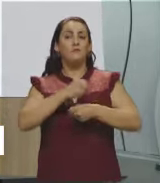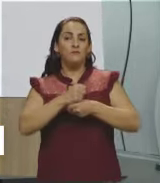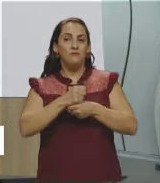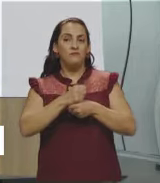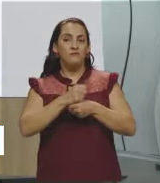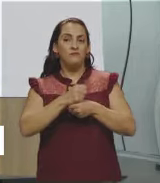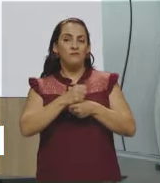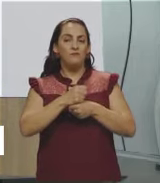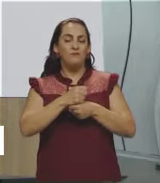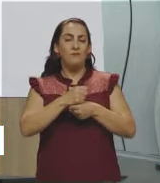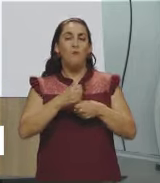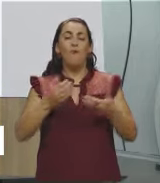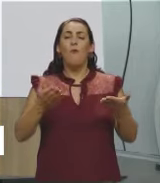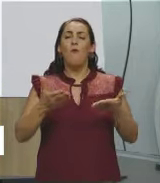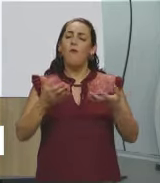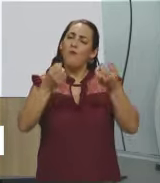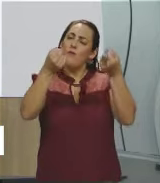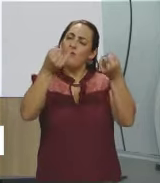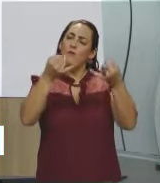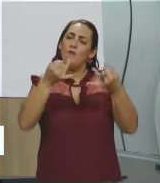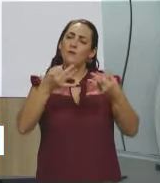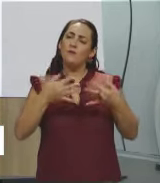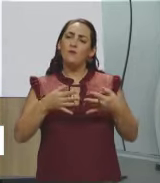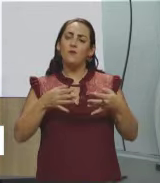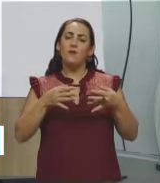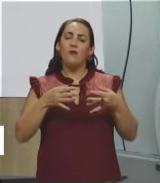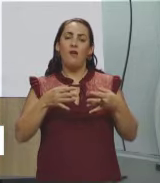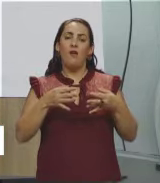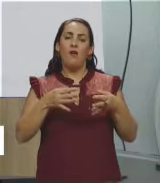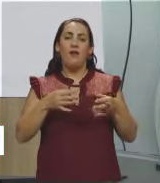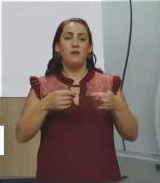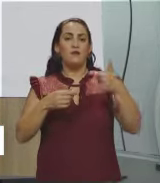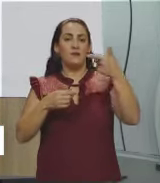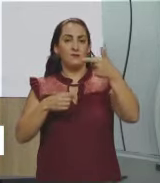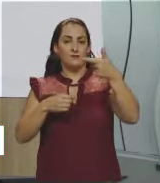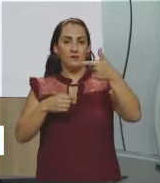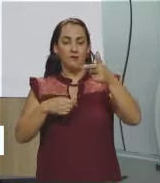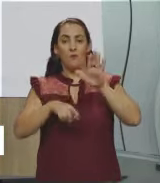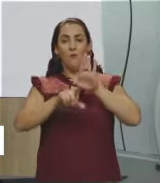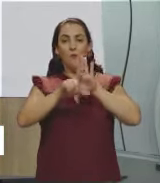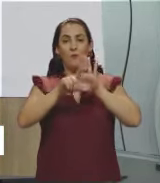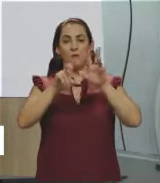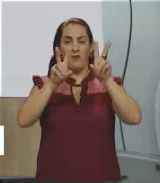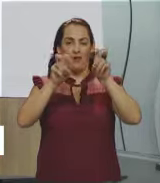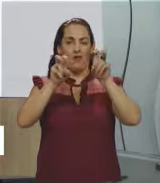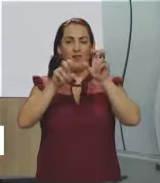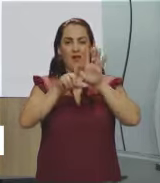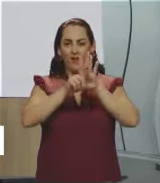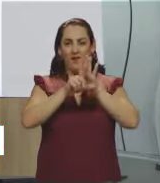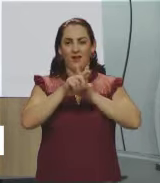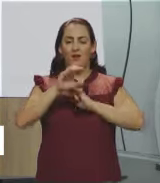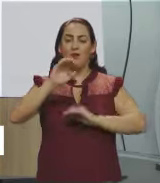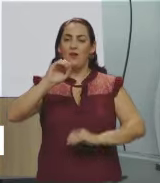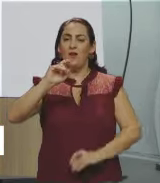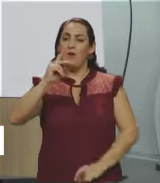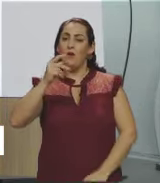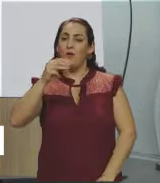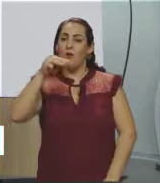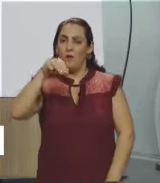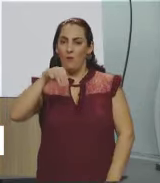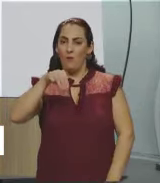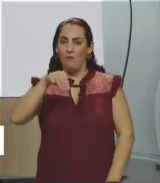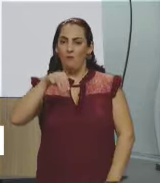gente vai abordar especificamente a segunda lei de Ohm e vamos estudar isso dentro dos